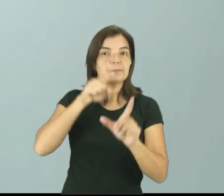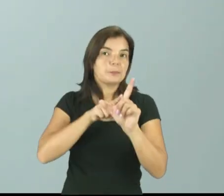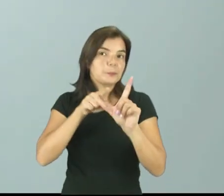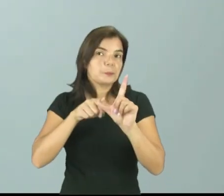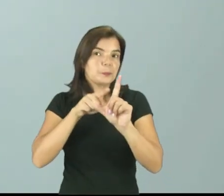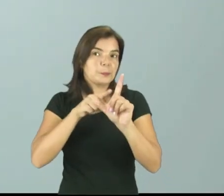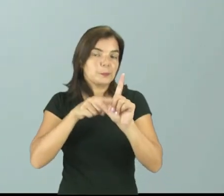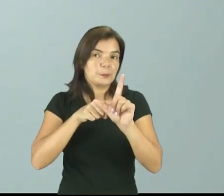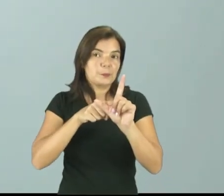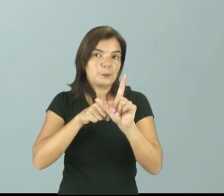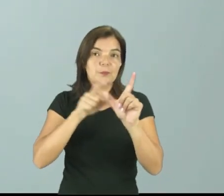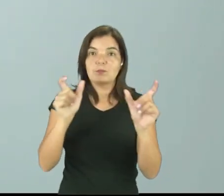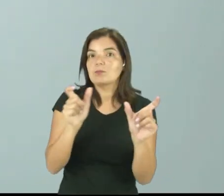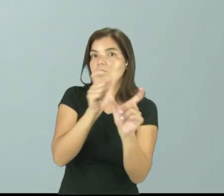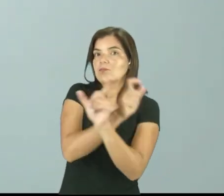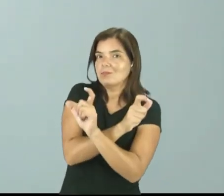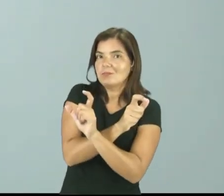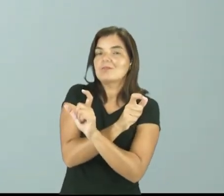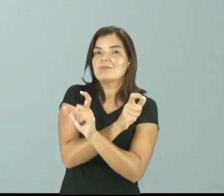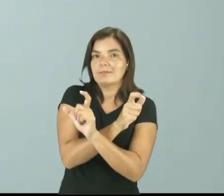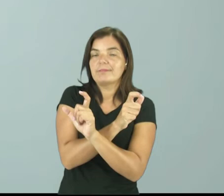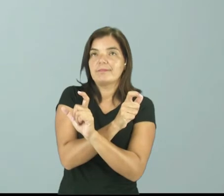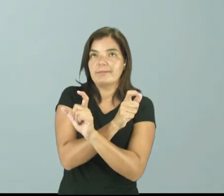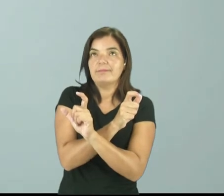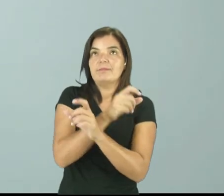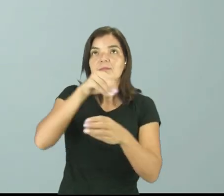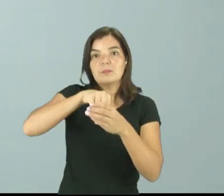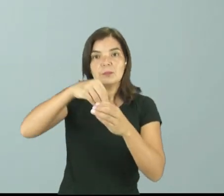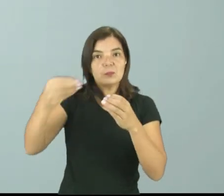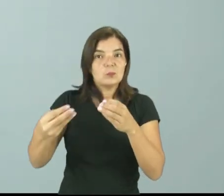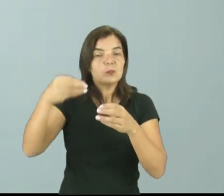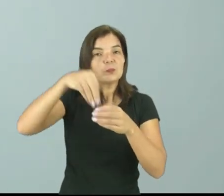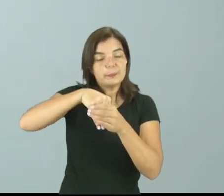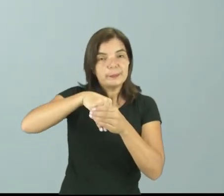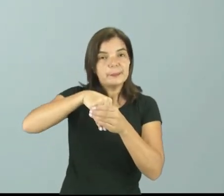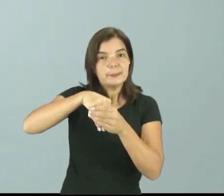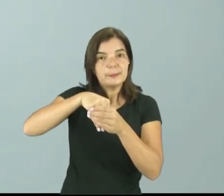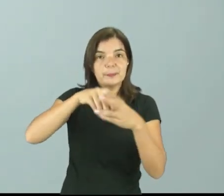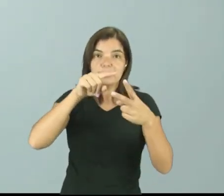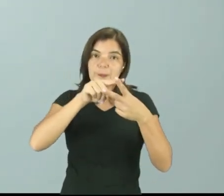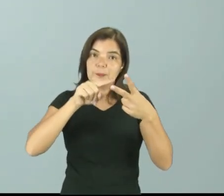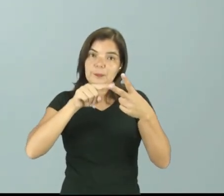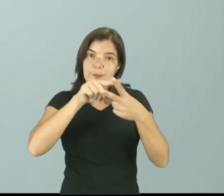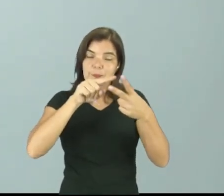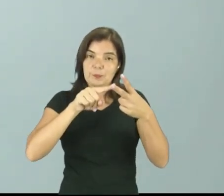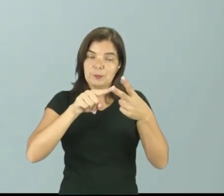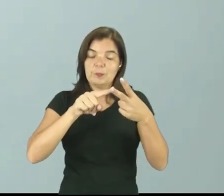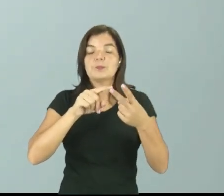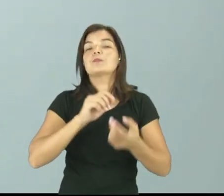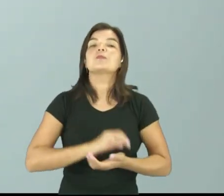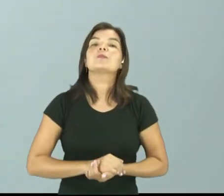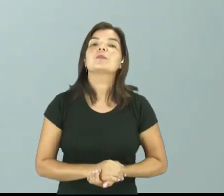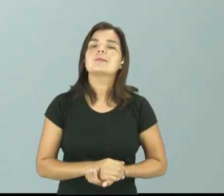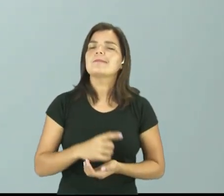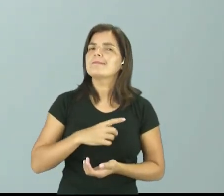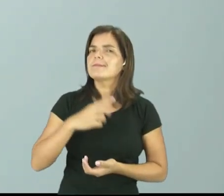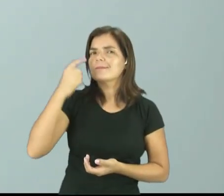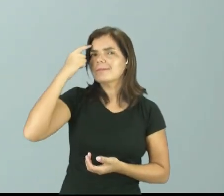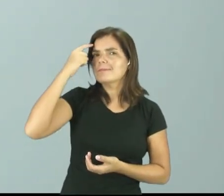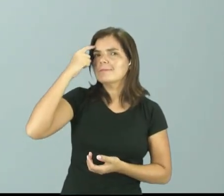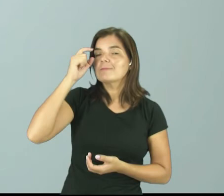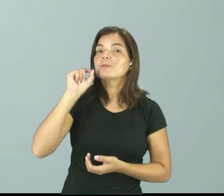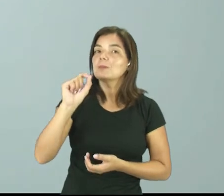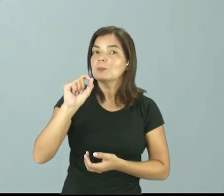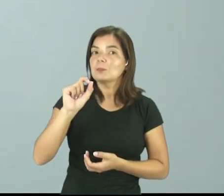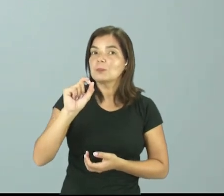ângulos alternos, internos e externos, né, quando os dois são ou internos ou externos, automaticamente já